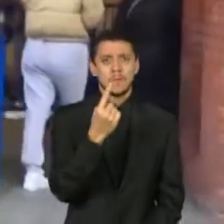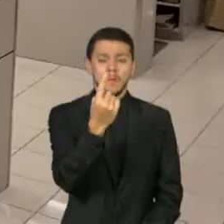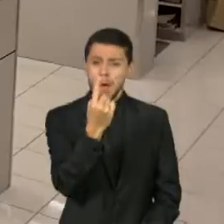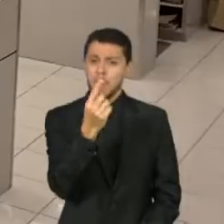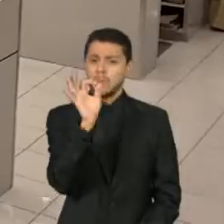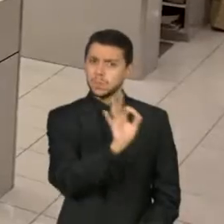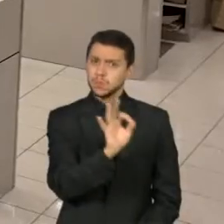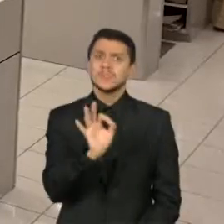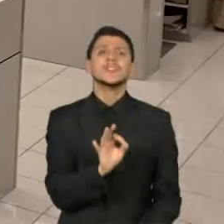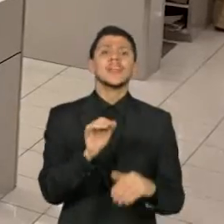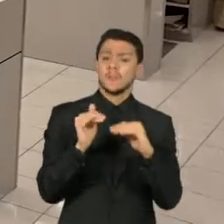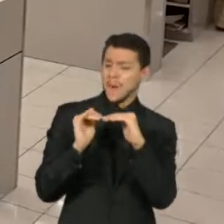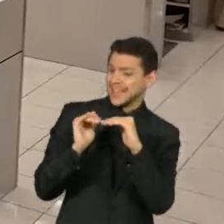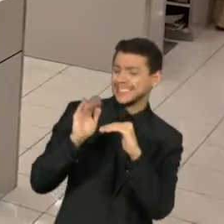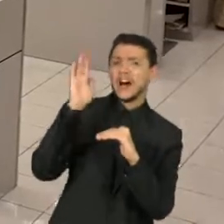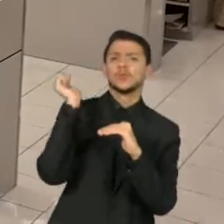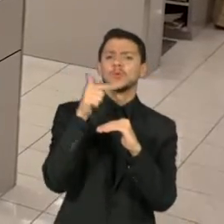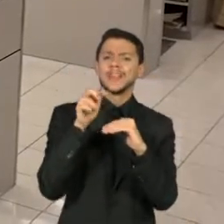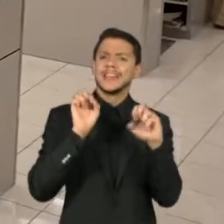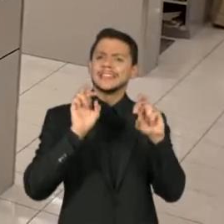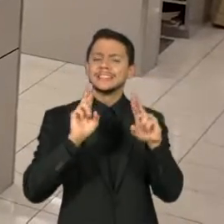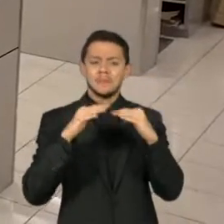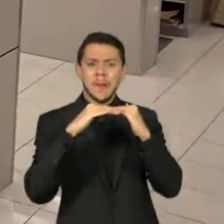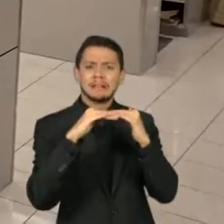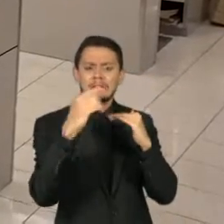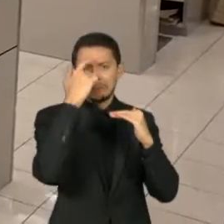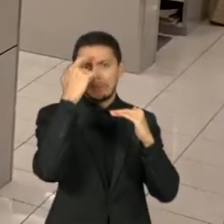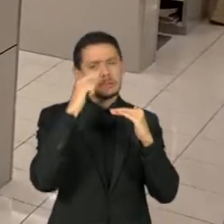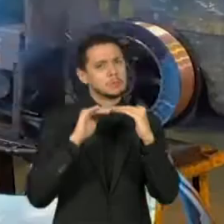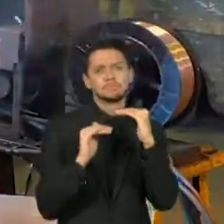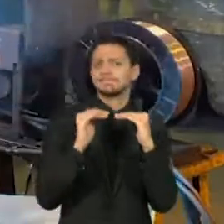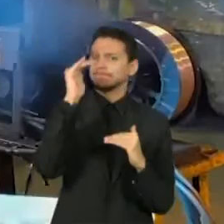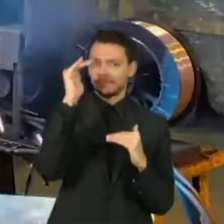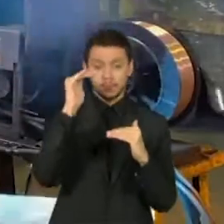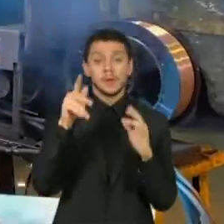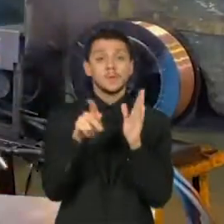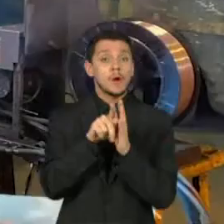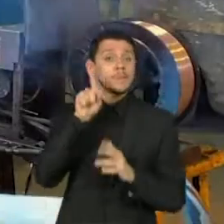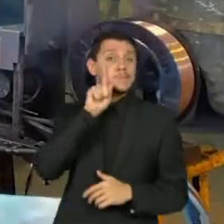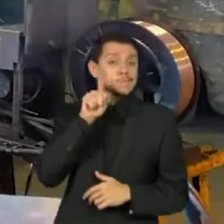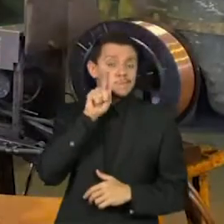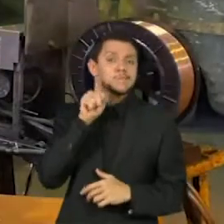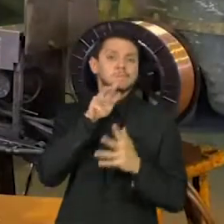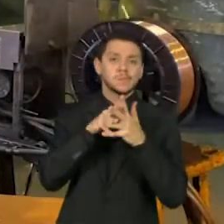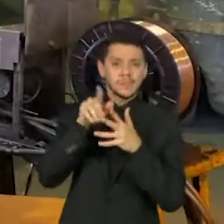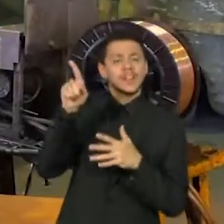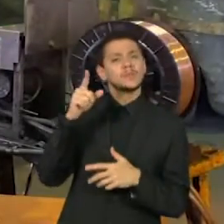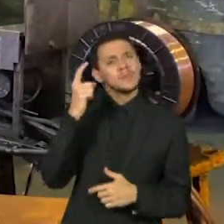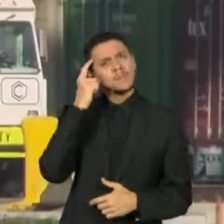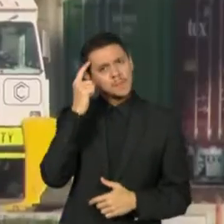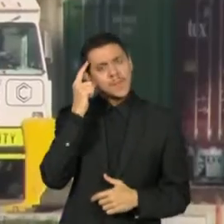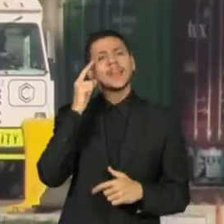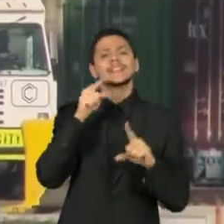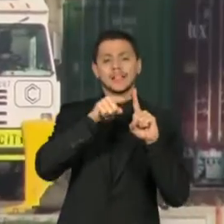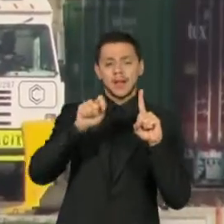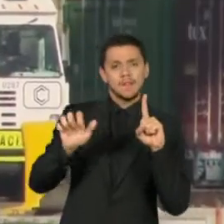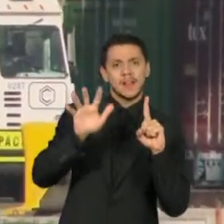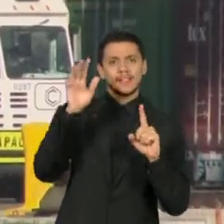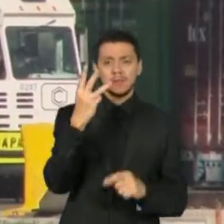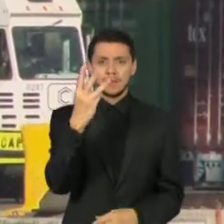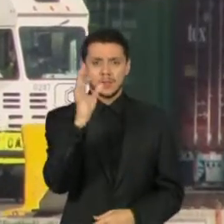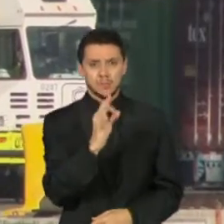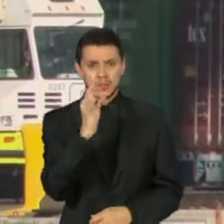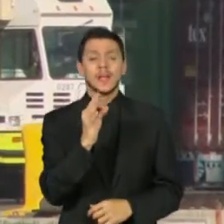expectativas. Os Estados Unidos promovem uma virada agressiva contra a inflação prevista em 3% para este ano, com aumento da taxa